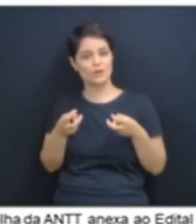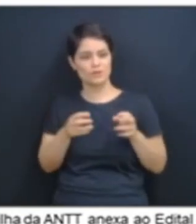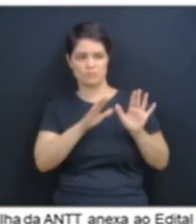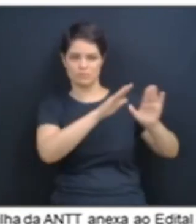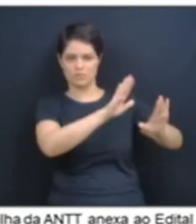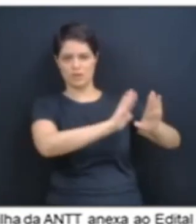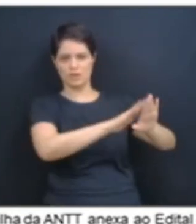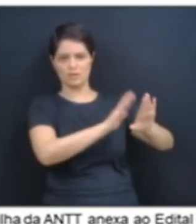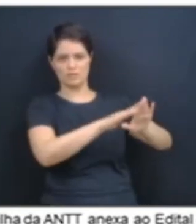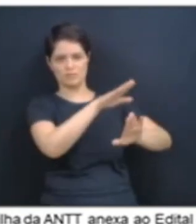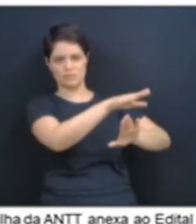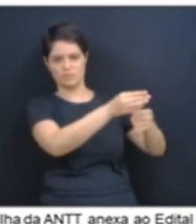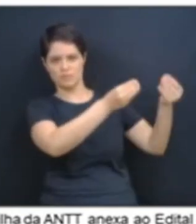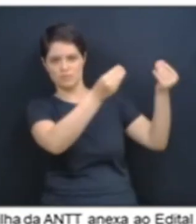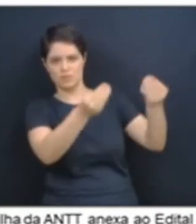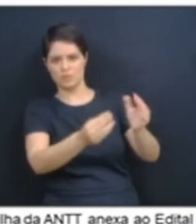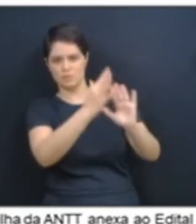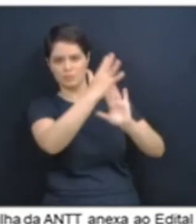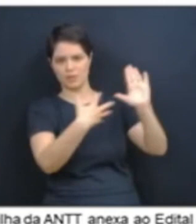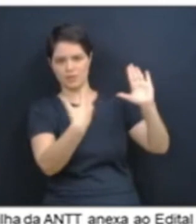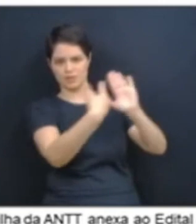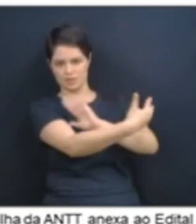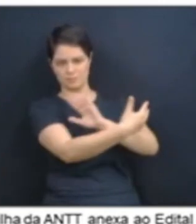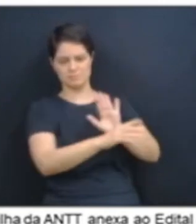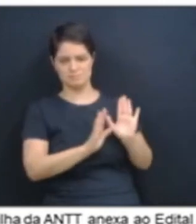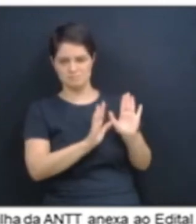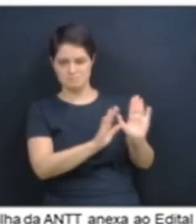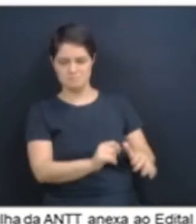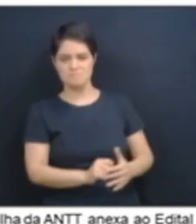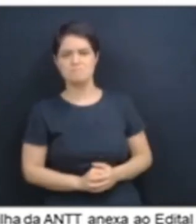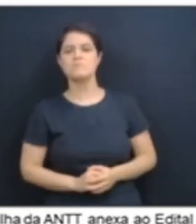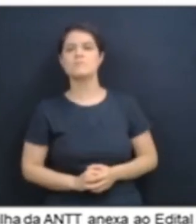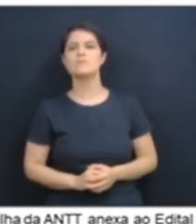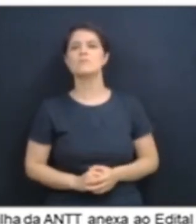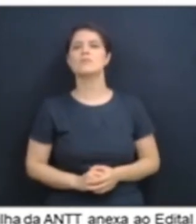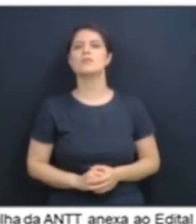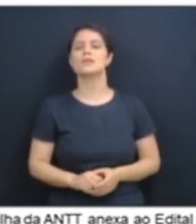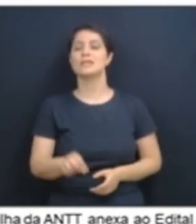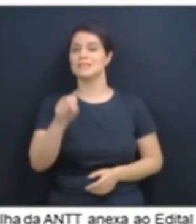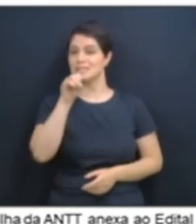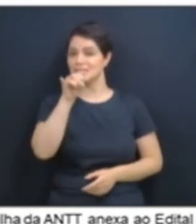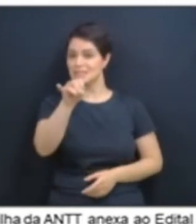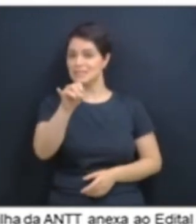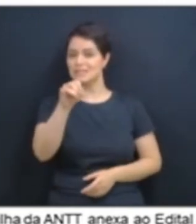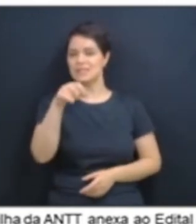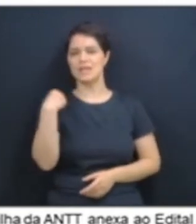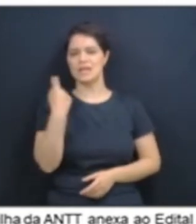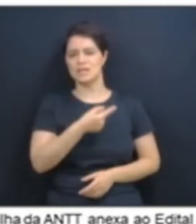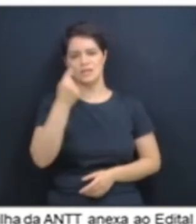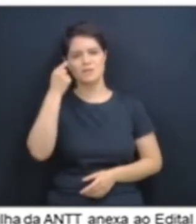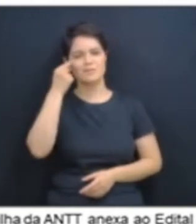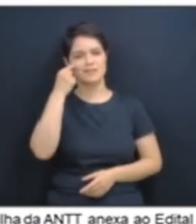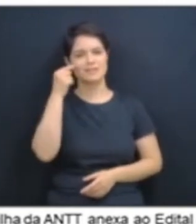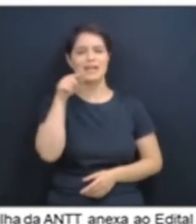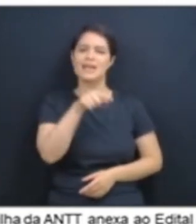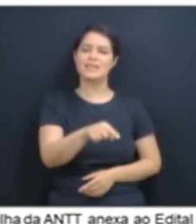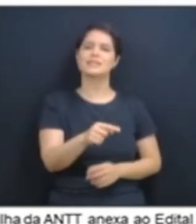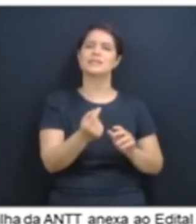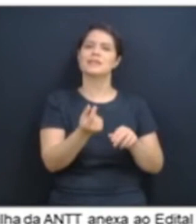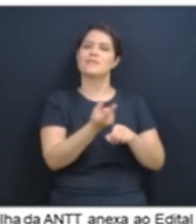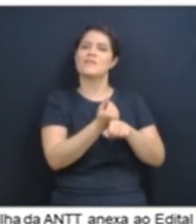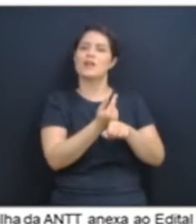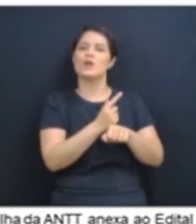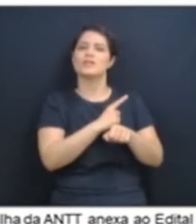deles. Se eu usar a conta, né, que aqueles 5 milhões de depreciação e amortização ficam para a